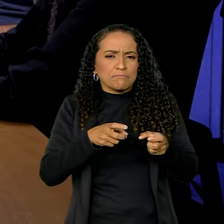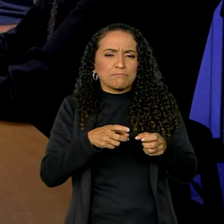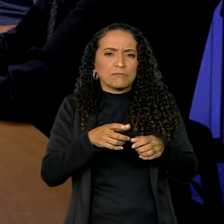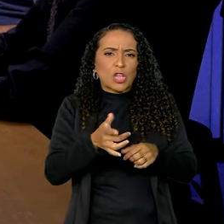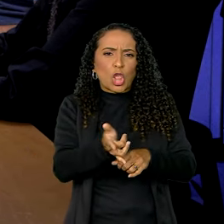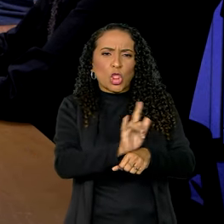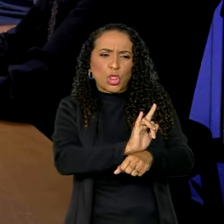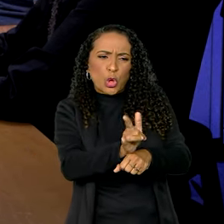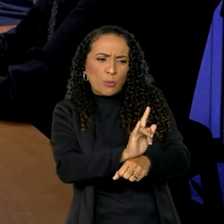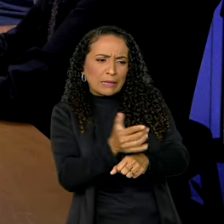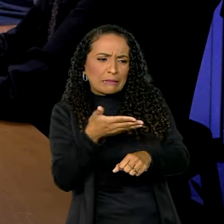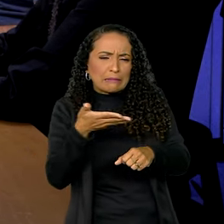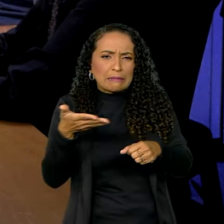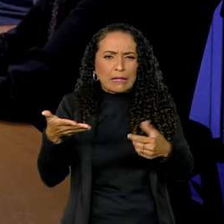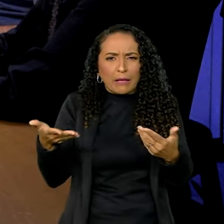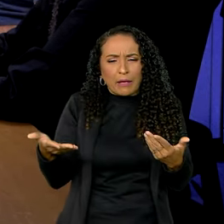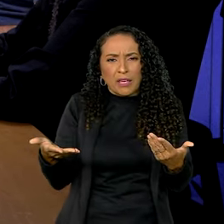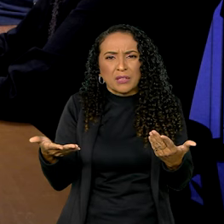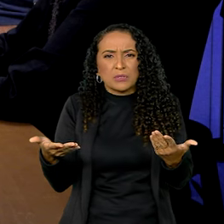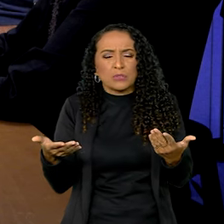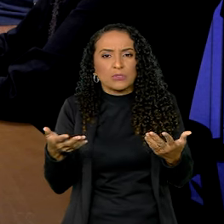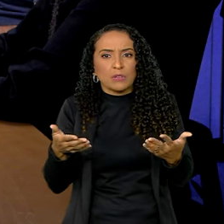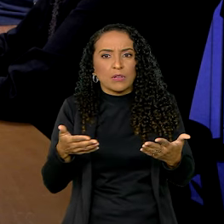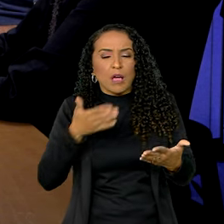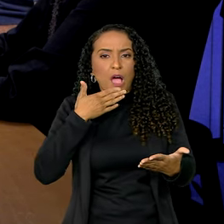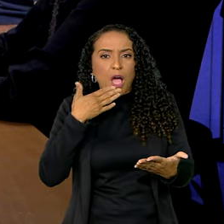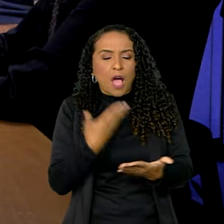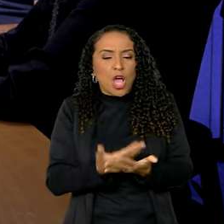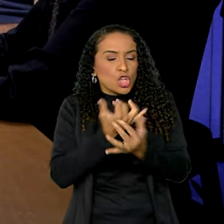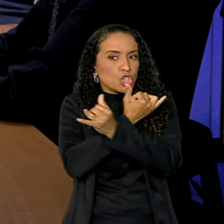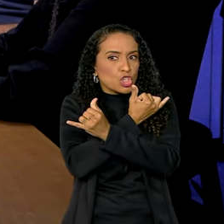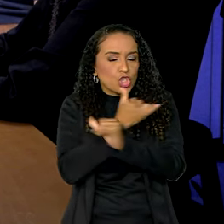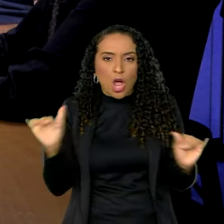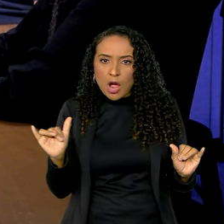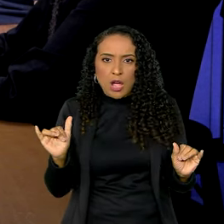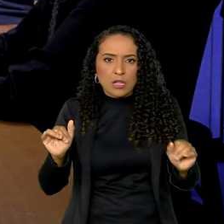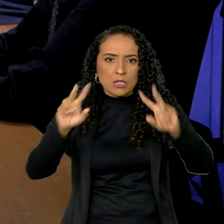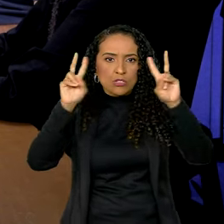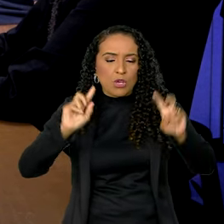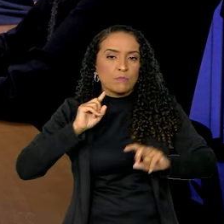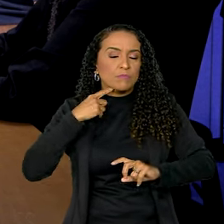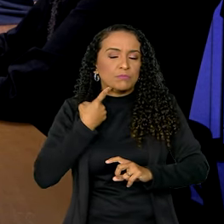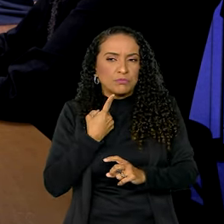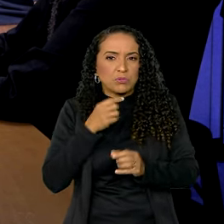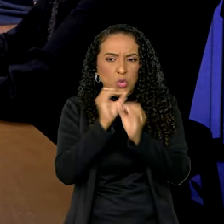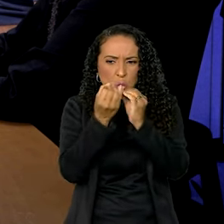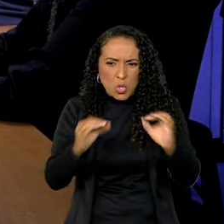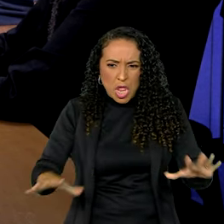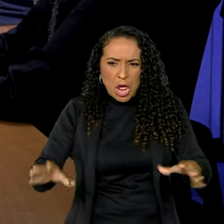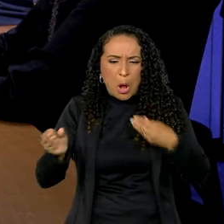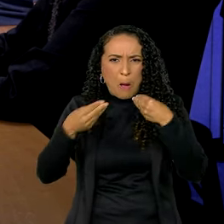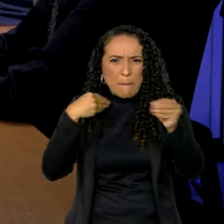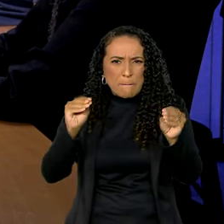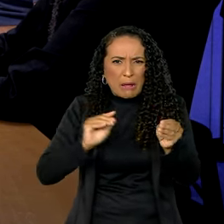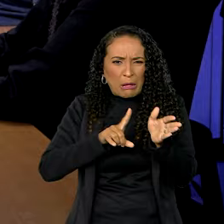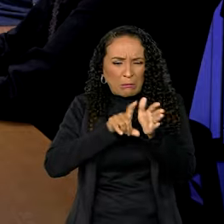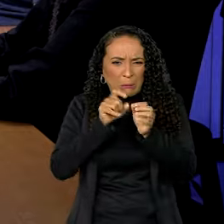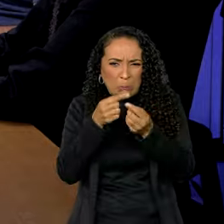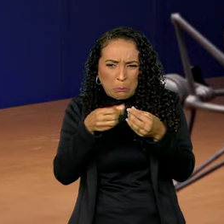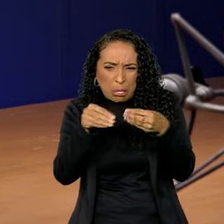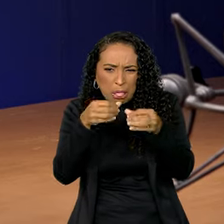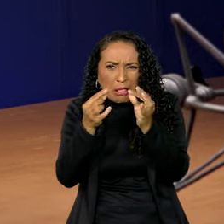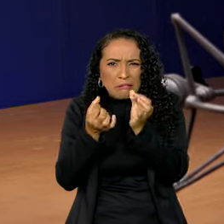documentários absolutamente chocantes né sobre o grau de contaminação dos oceanos com plástico com